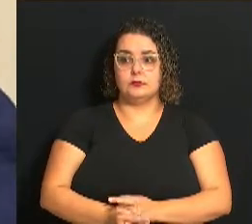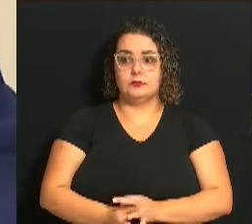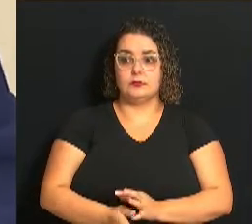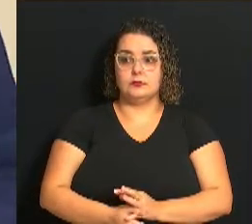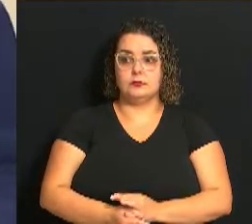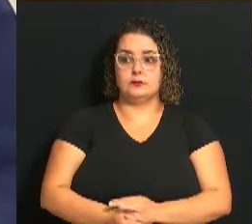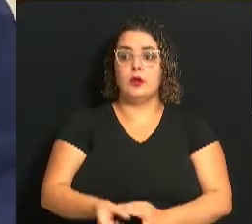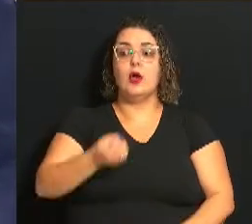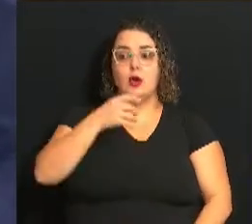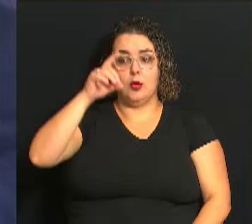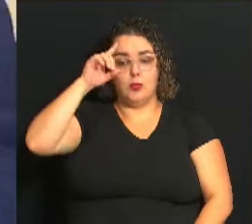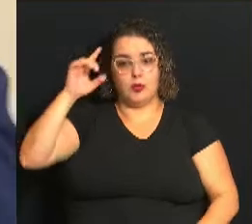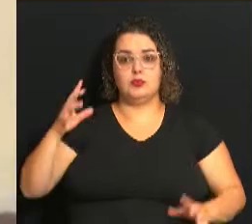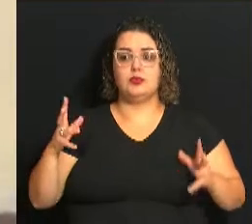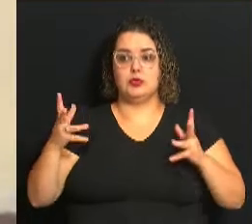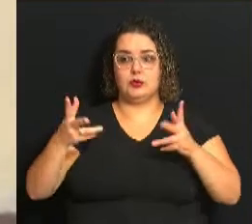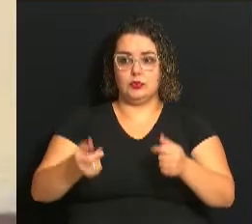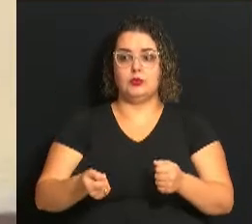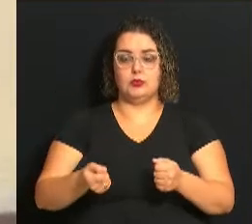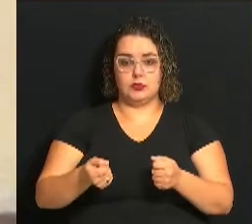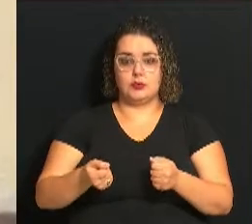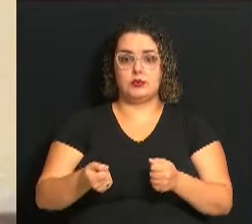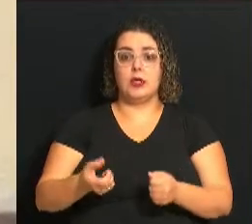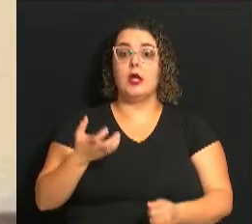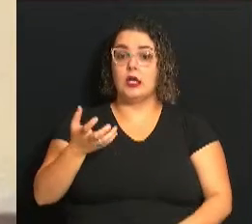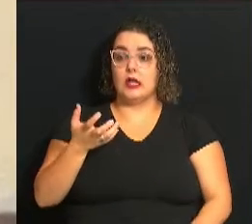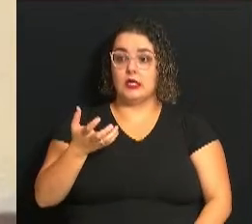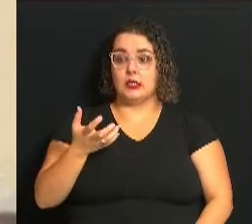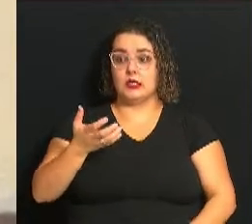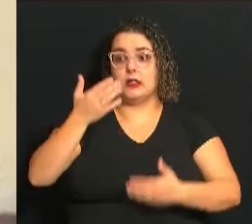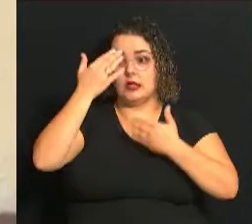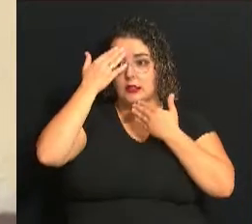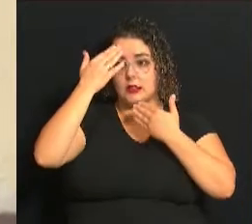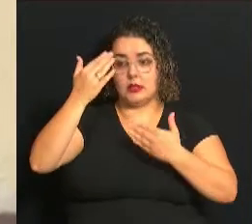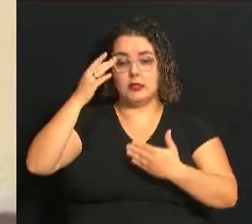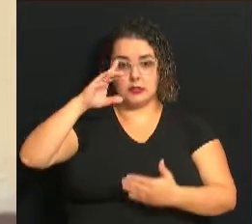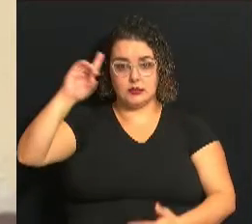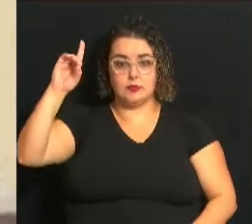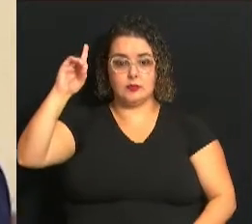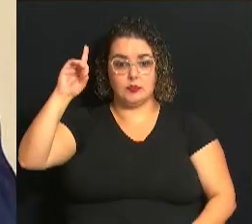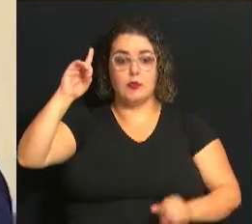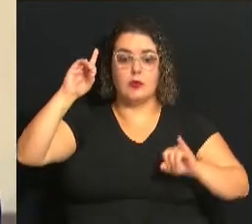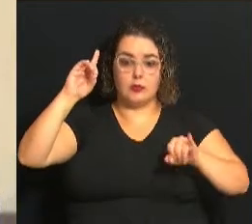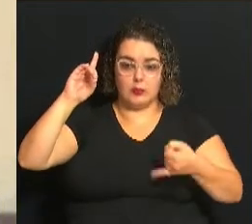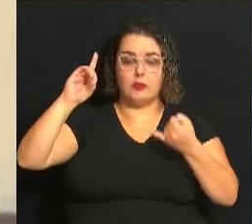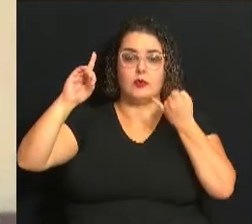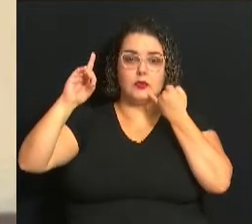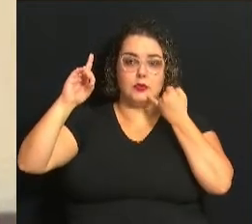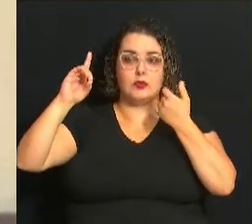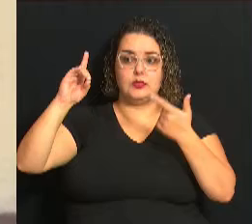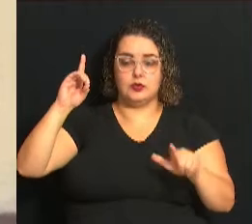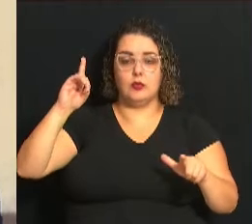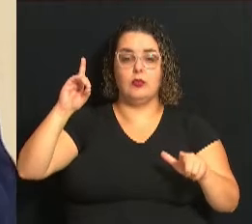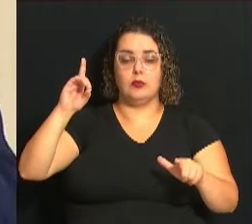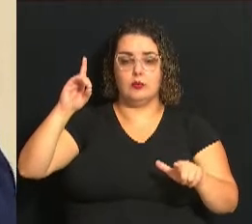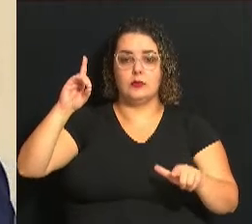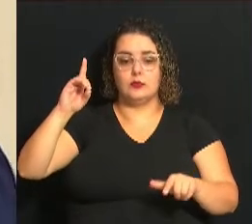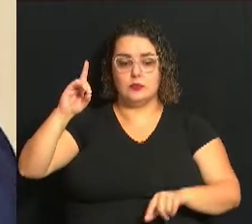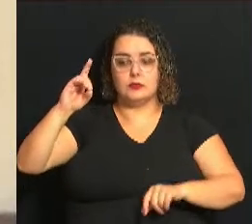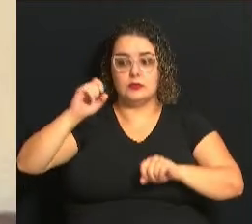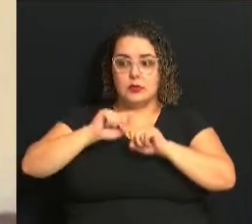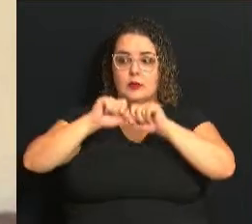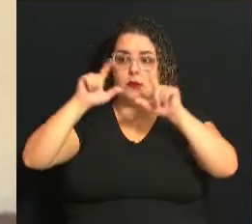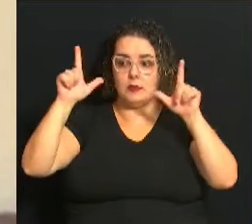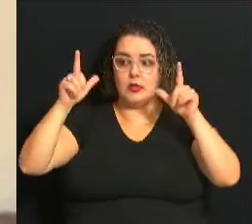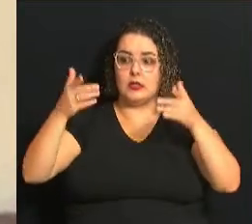Bom dia a todos. Gostaria de agradecer a Deus por mais uma oportunidade nesta manhã,